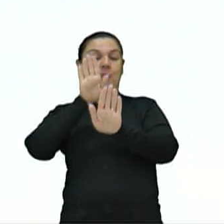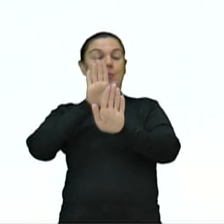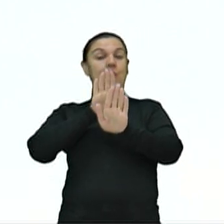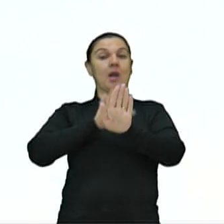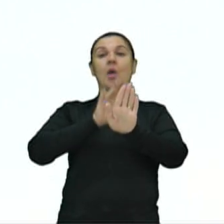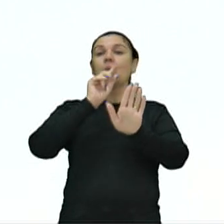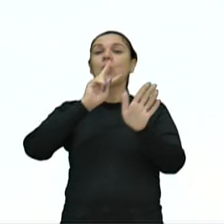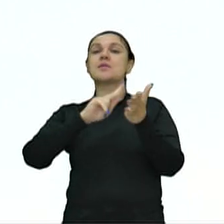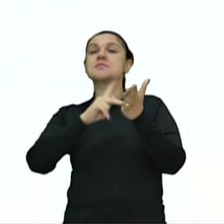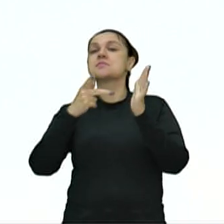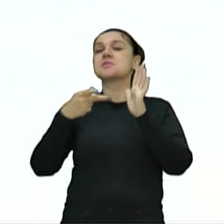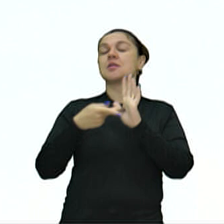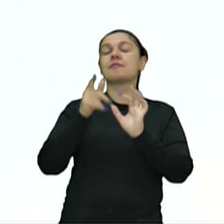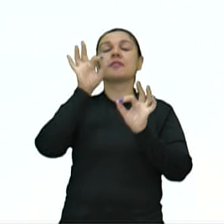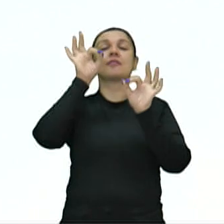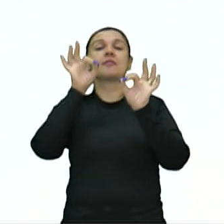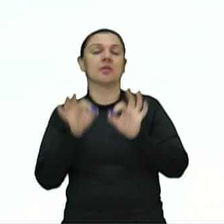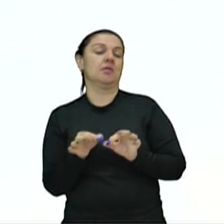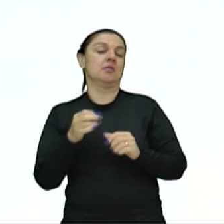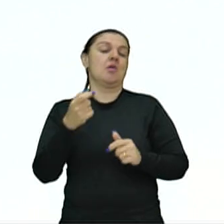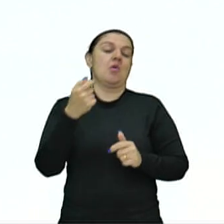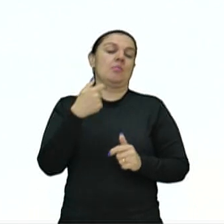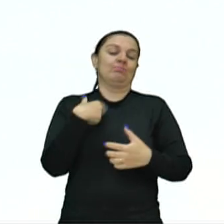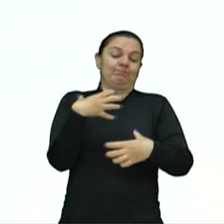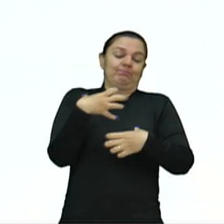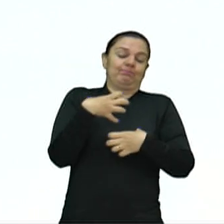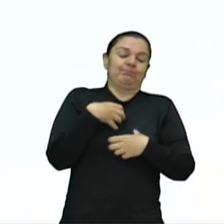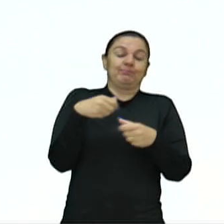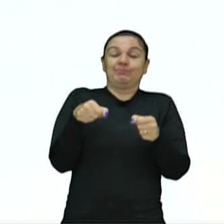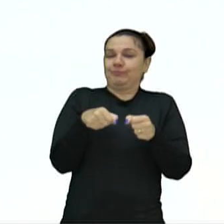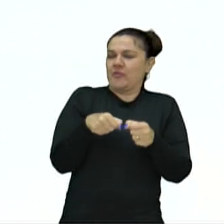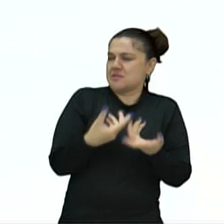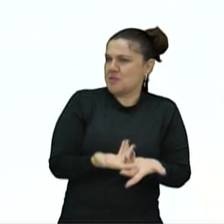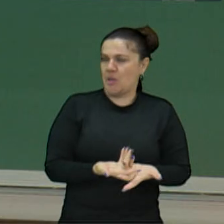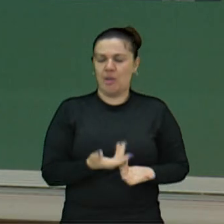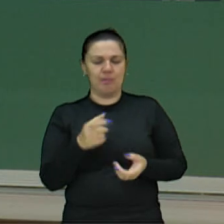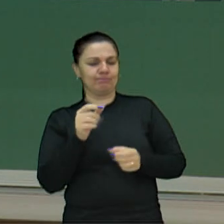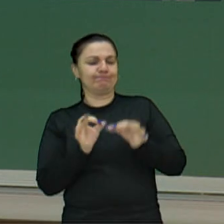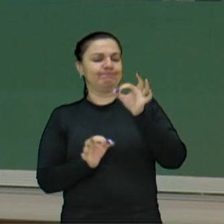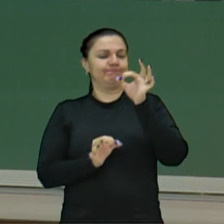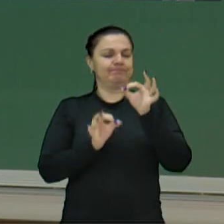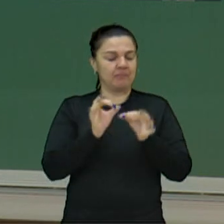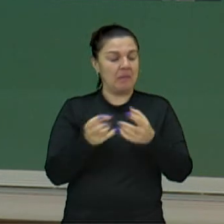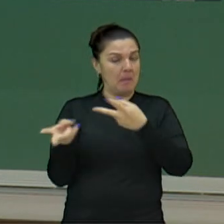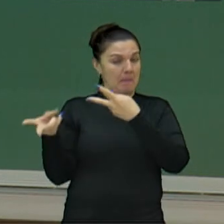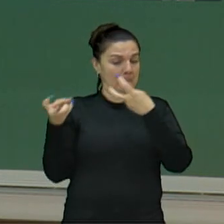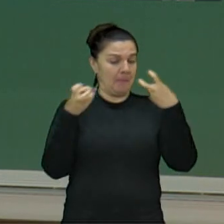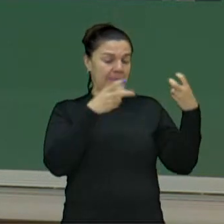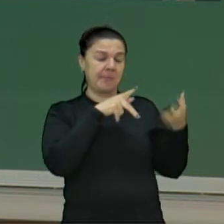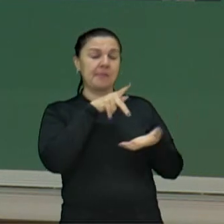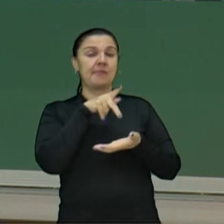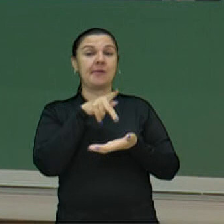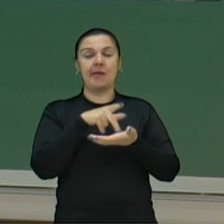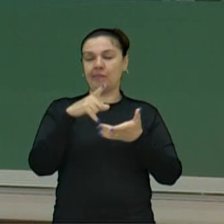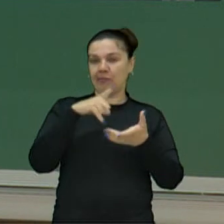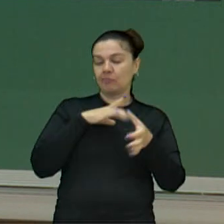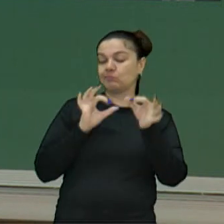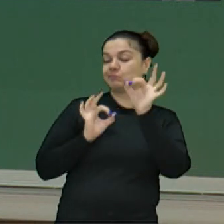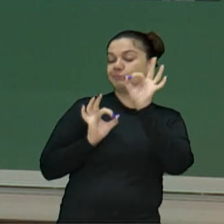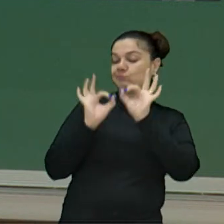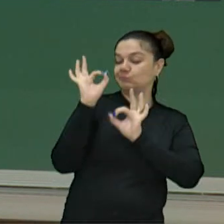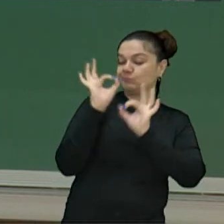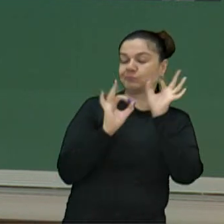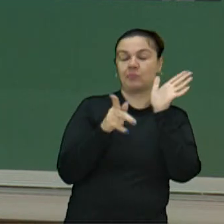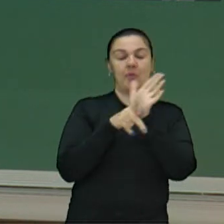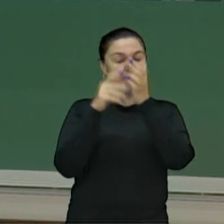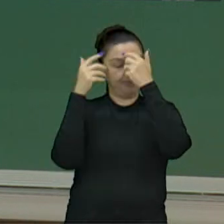discurso. Então, por trás da nossa forma de agir, de julgar, de perceber a realidade, existem estruturas de pensamento que são